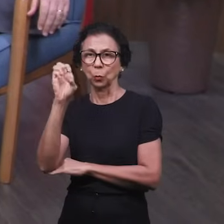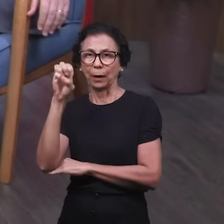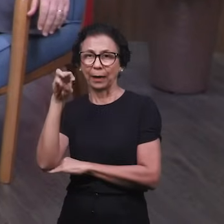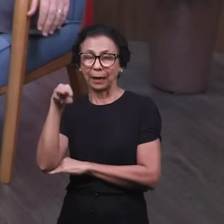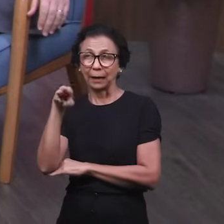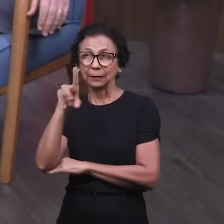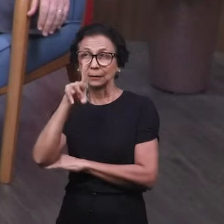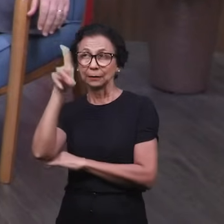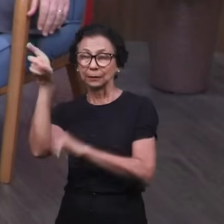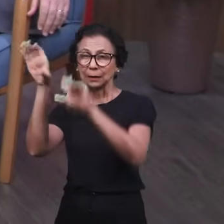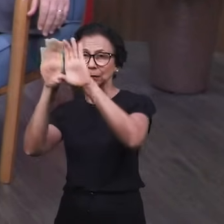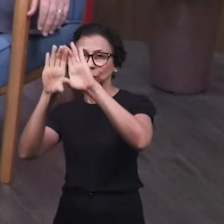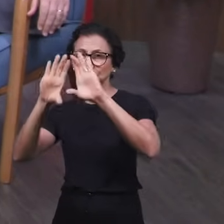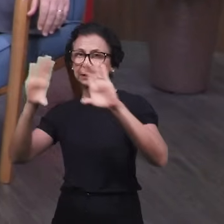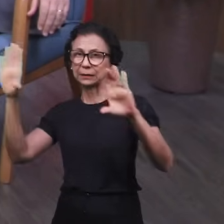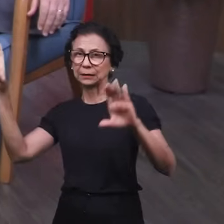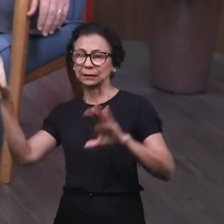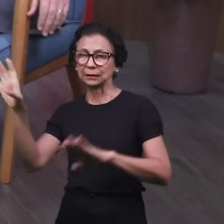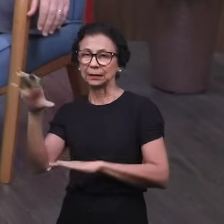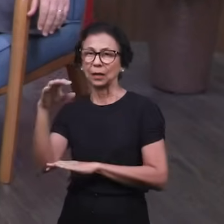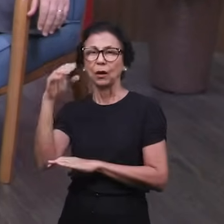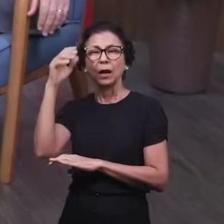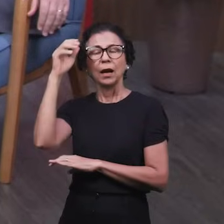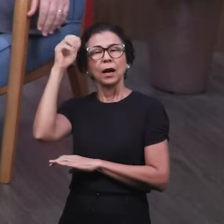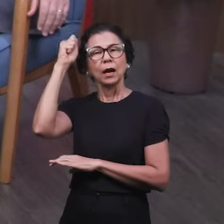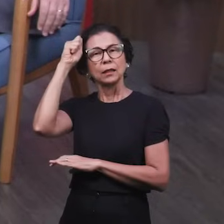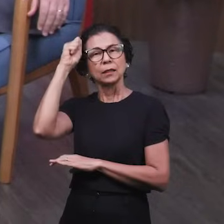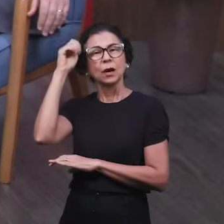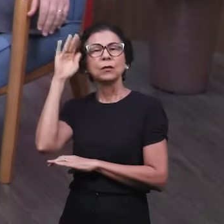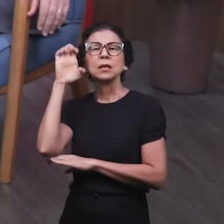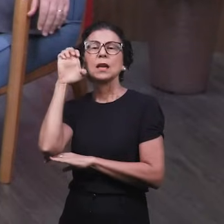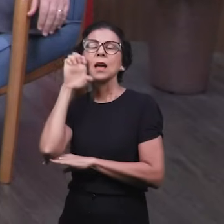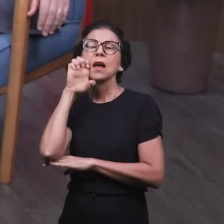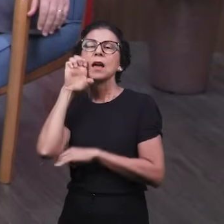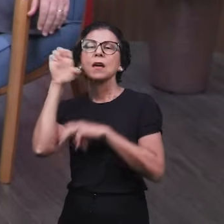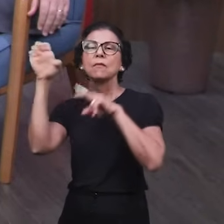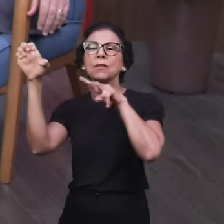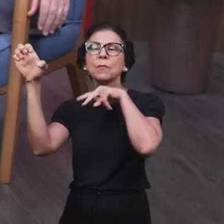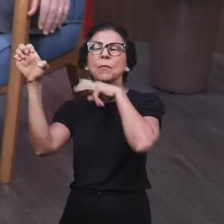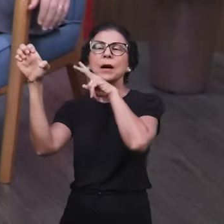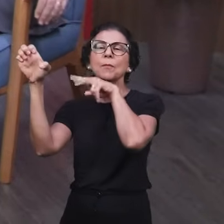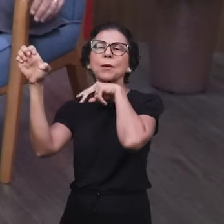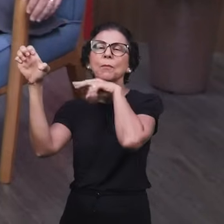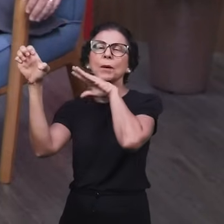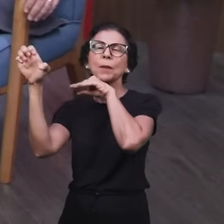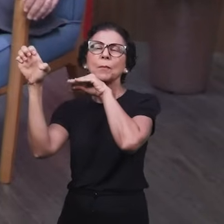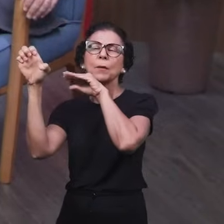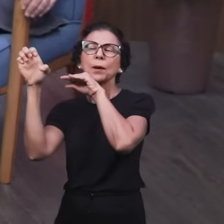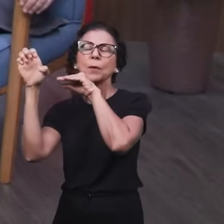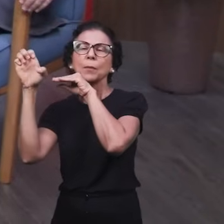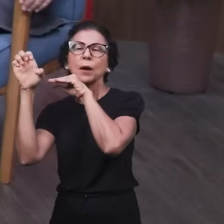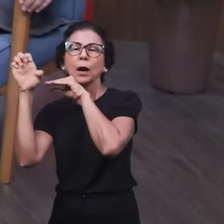da serpente levou o homem a imaginar coisas vãs.